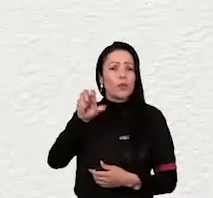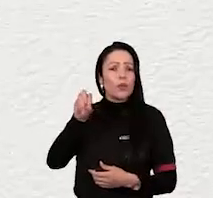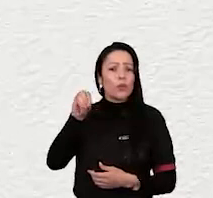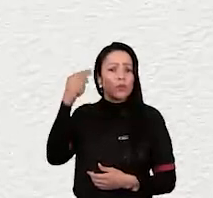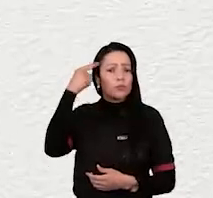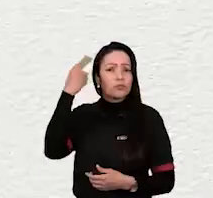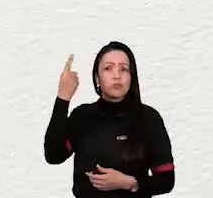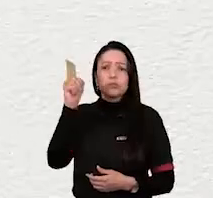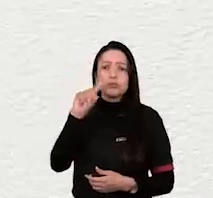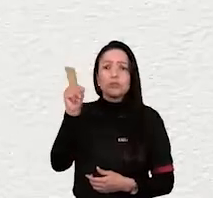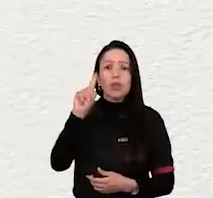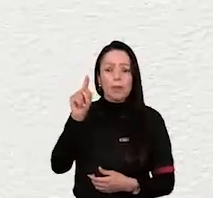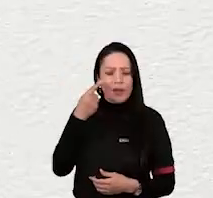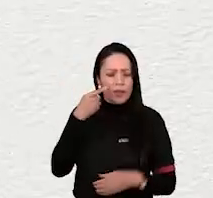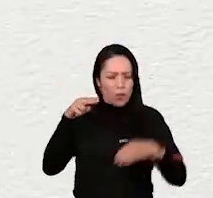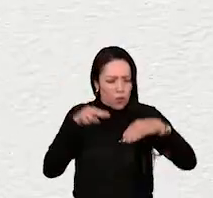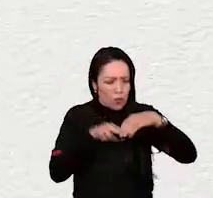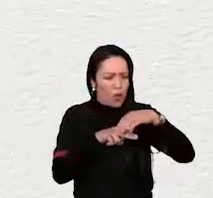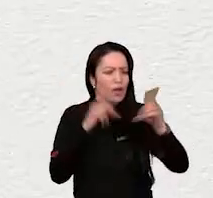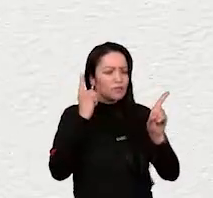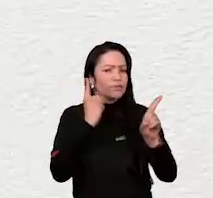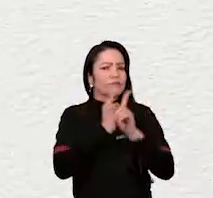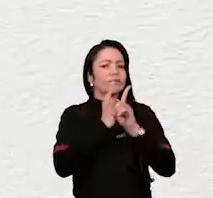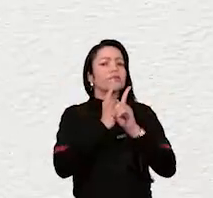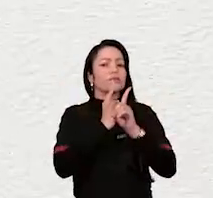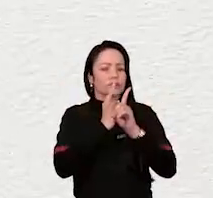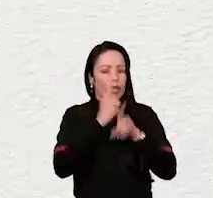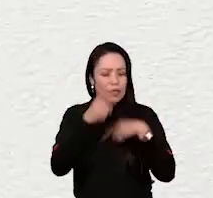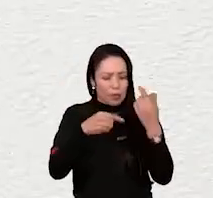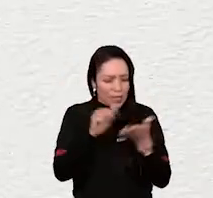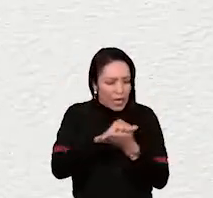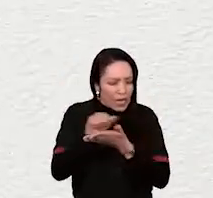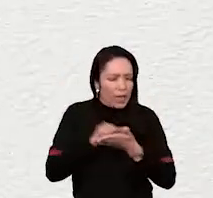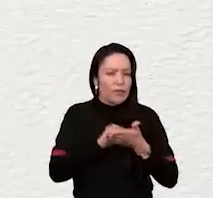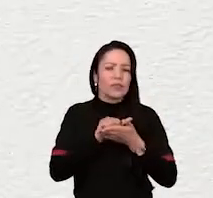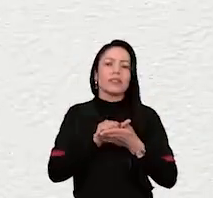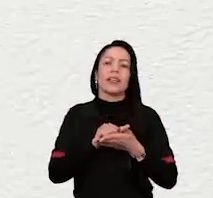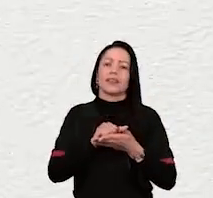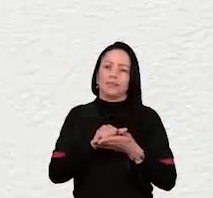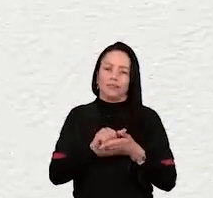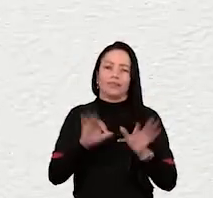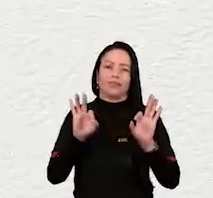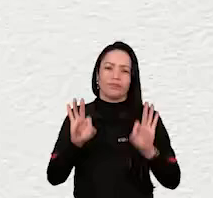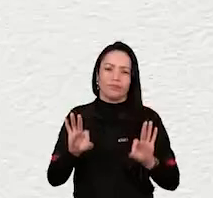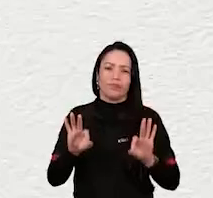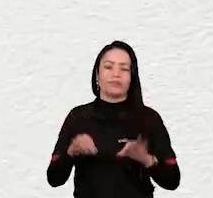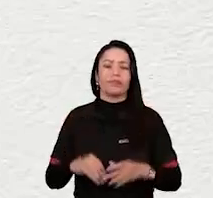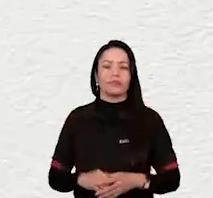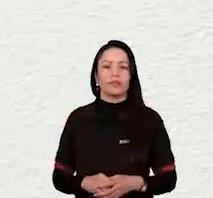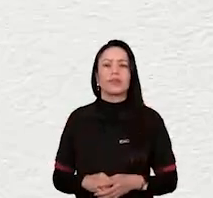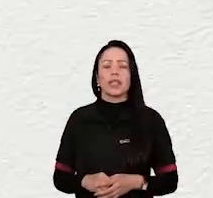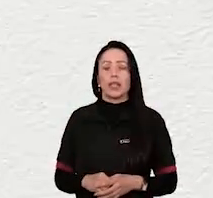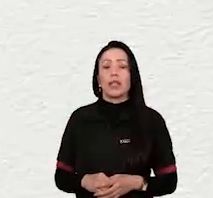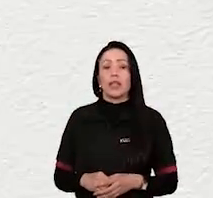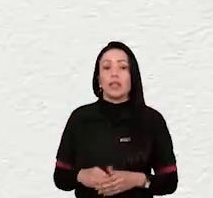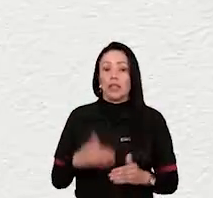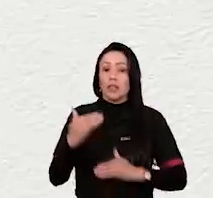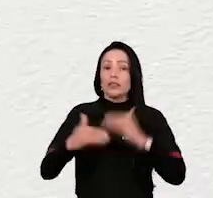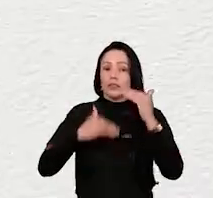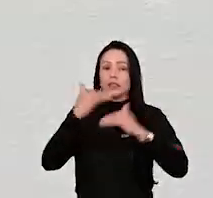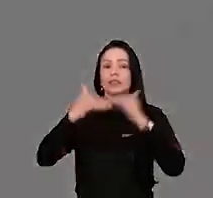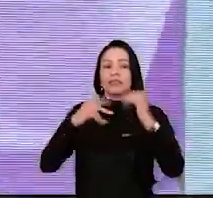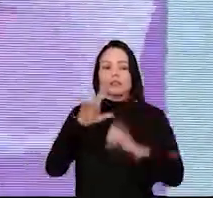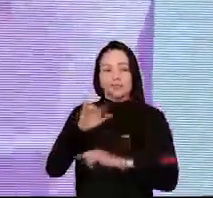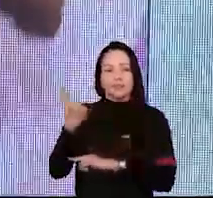parar numa tomografia e você está achando lá, e você vai lavar e você está fechando colisteatoma. Né? Então, assim, eu acho que tem muito a evoluir ainda